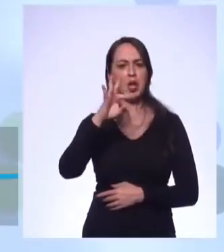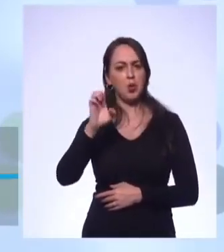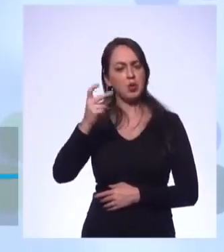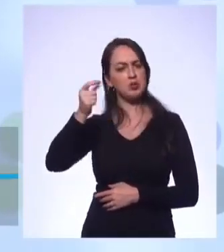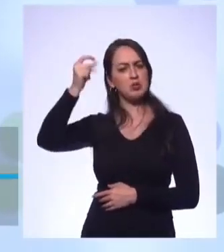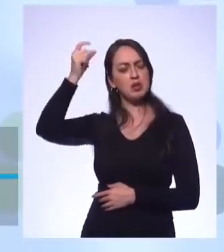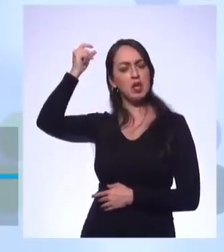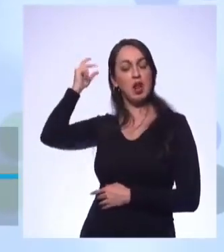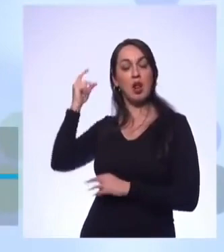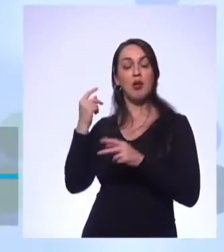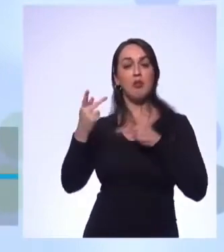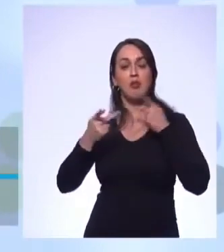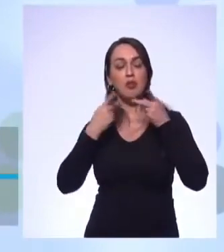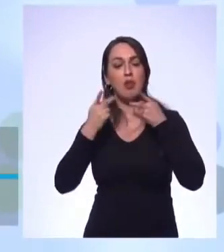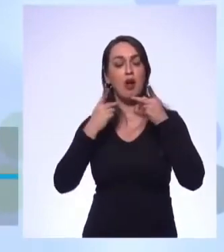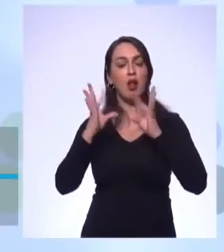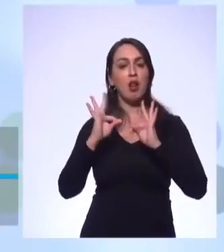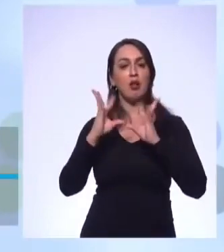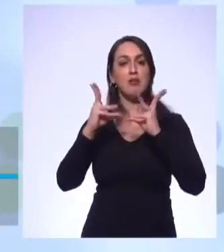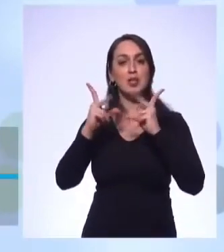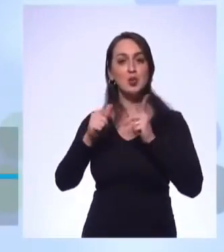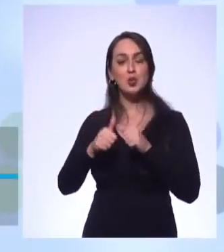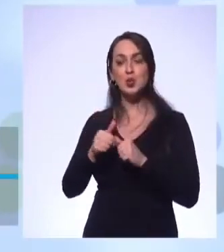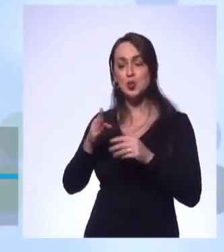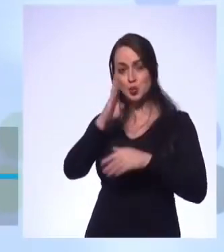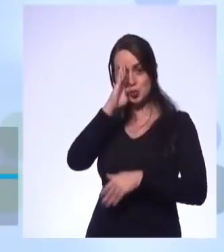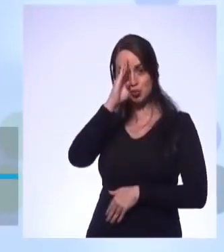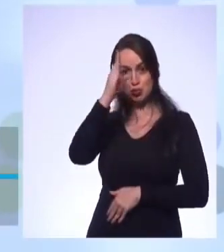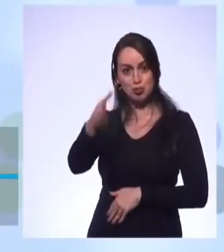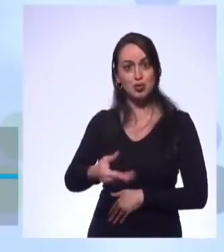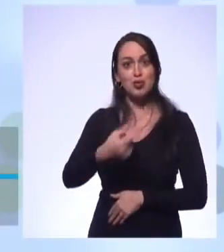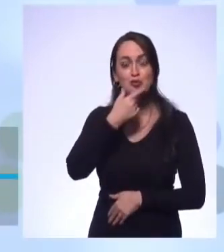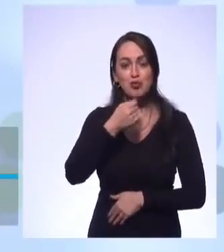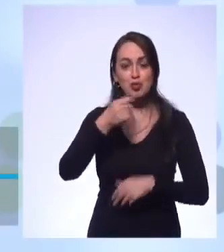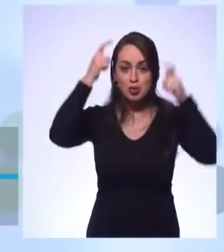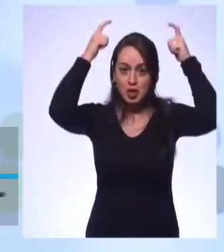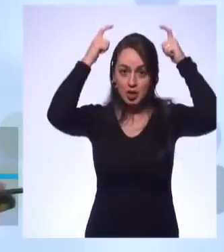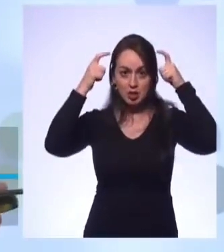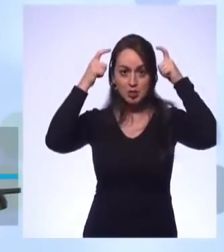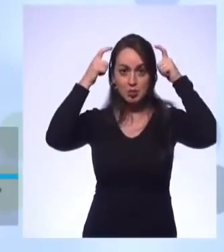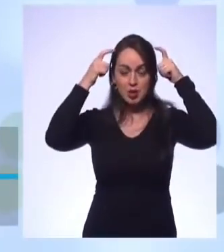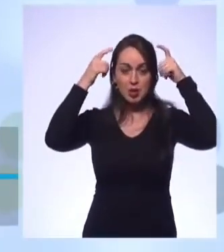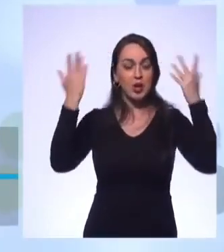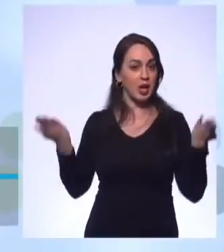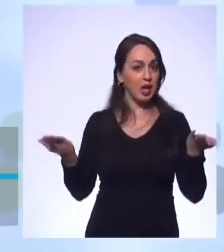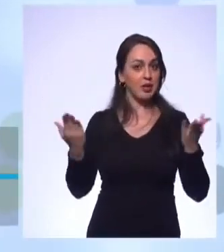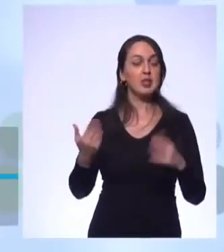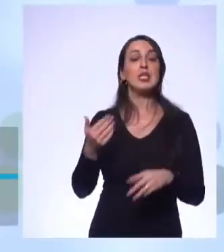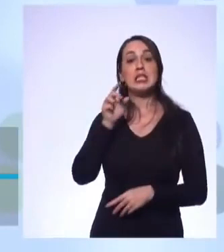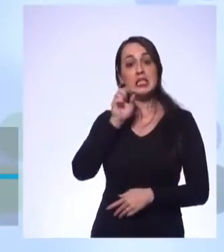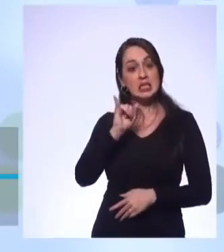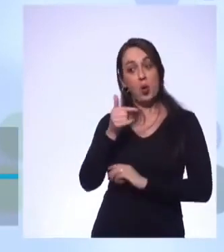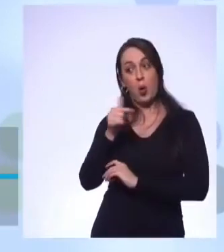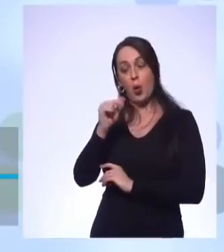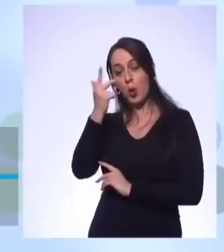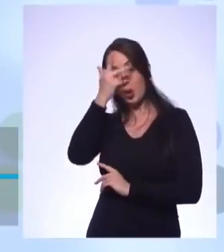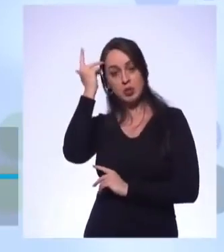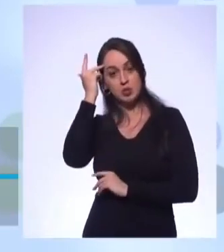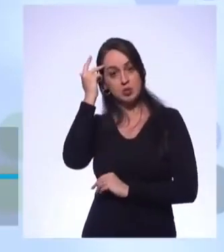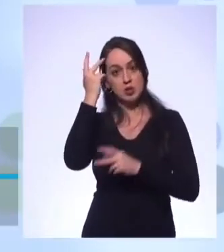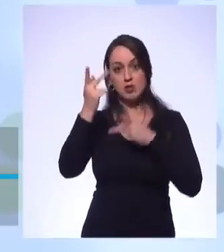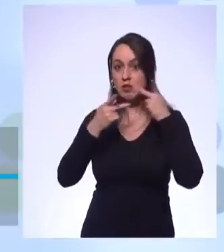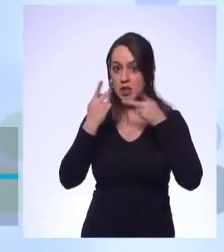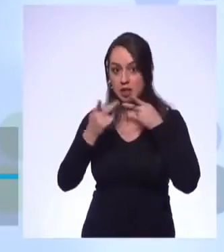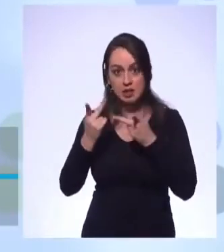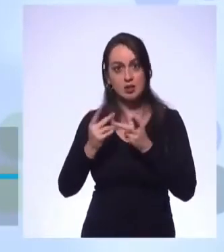o rei, né? Porque ele podia falar, porque se falasse, seria decapitado, né? O bobo está livre, né? Então, quando tem esses vídeos que a gente